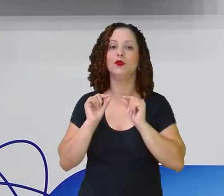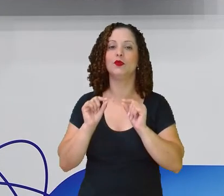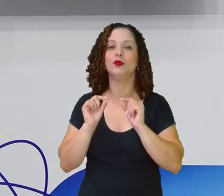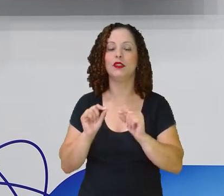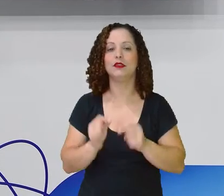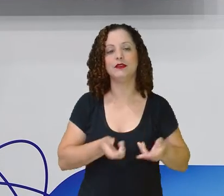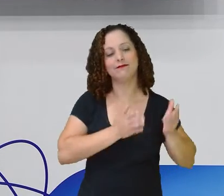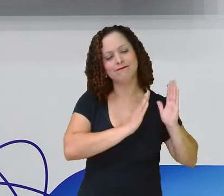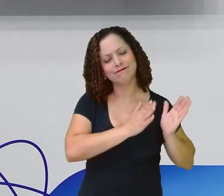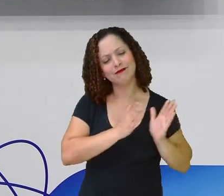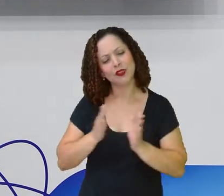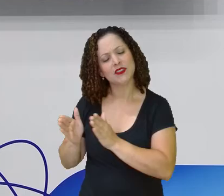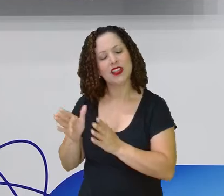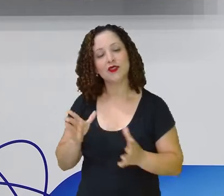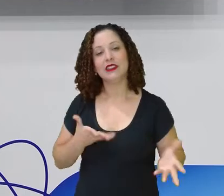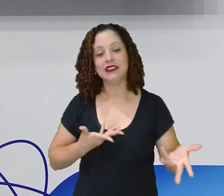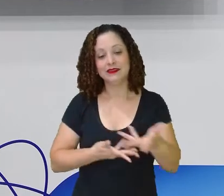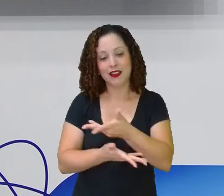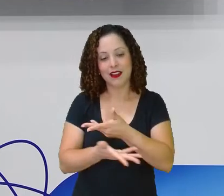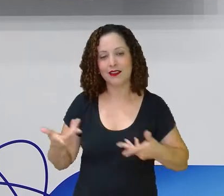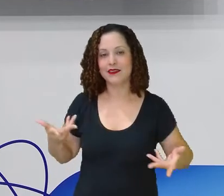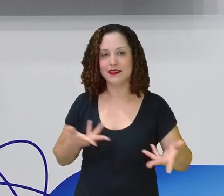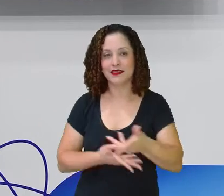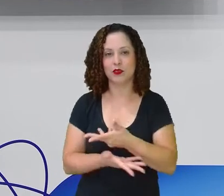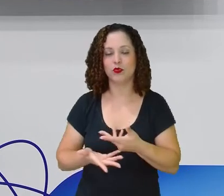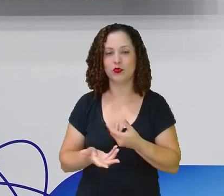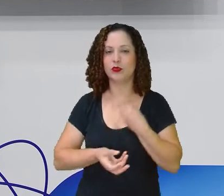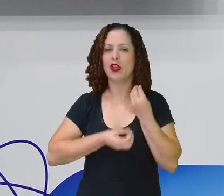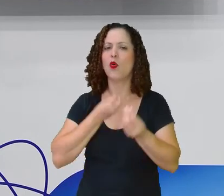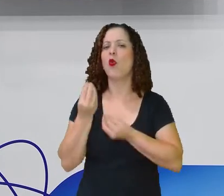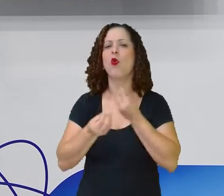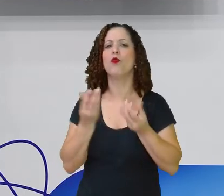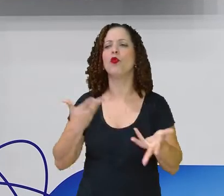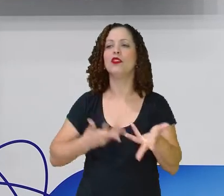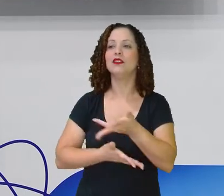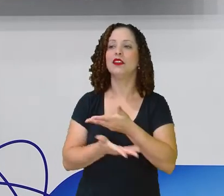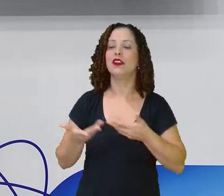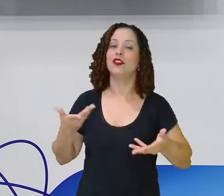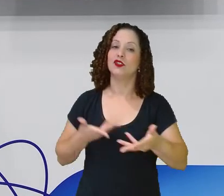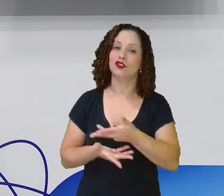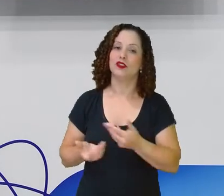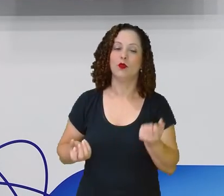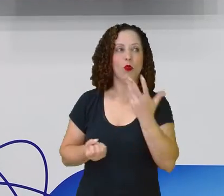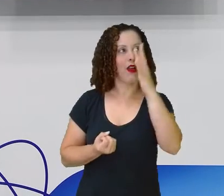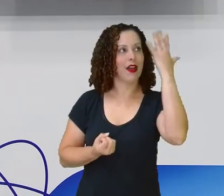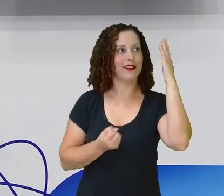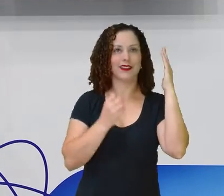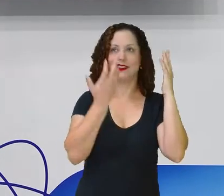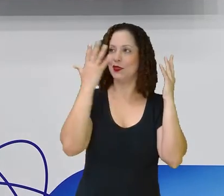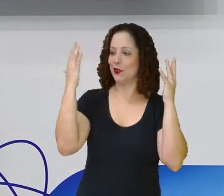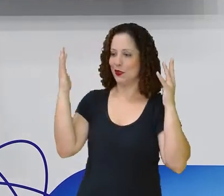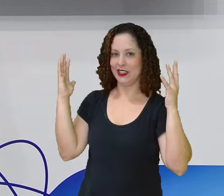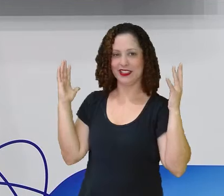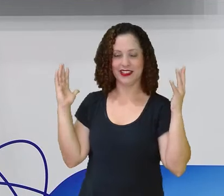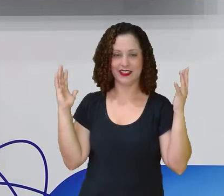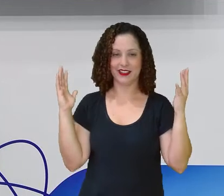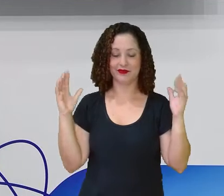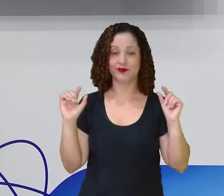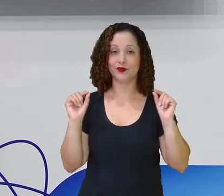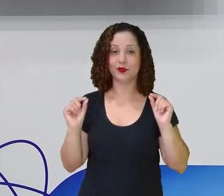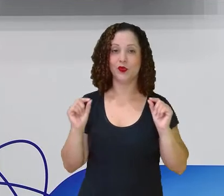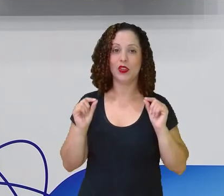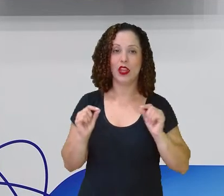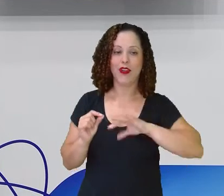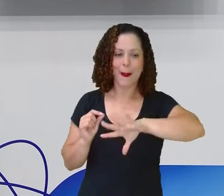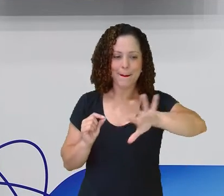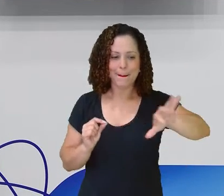de interação. Como nós interagimos, por exemplo, com a natureza. Nós extraímos